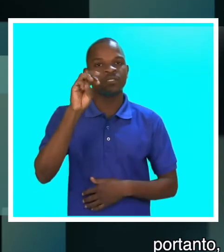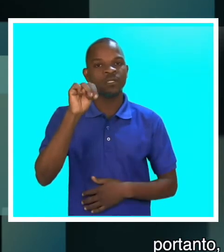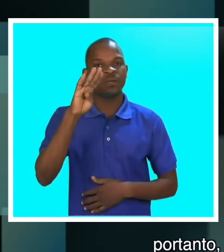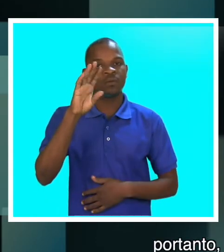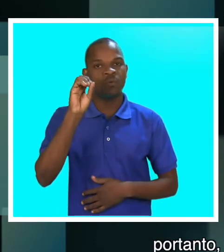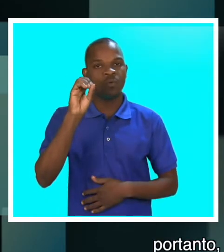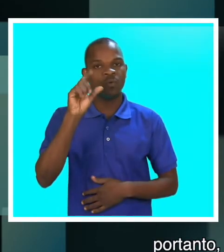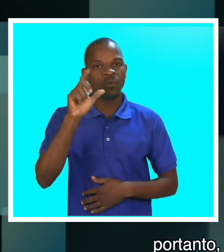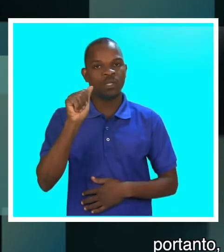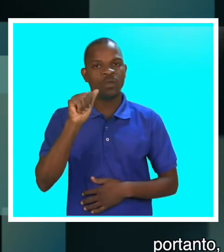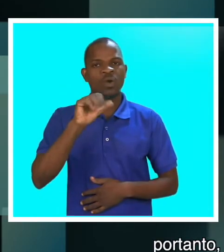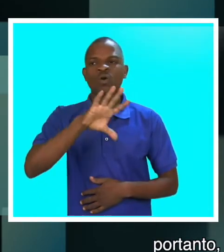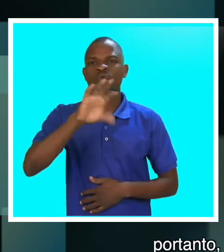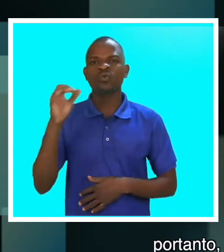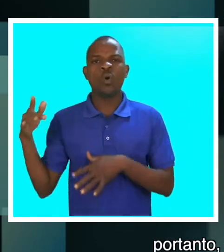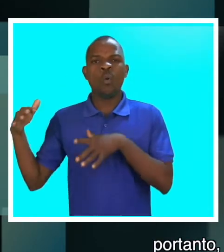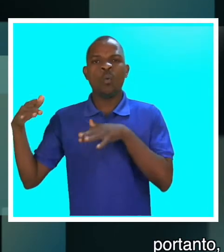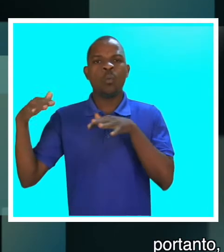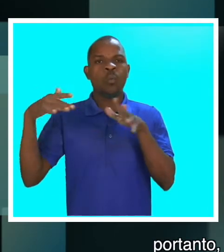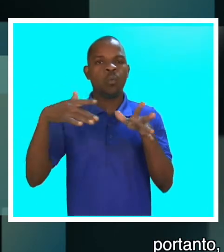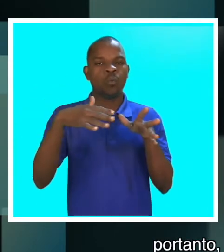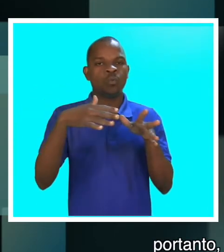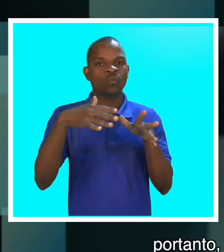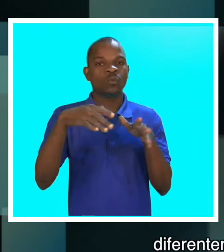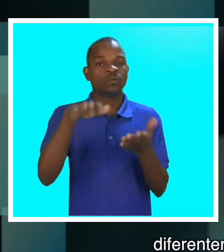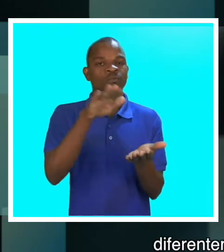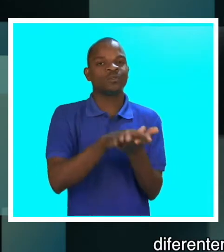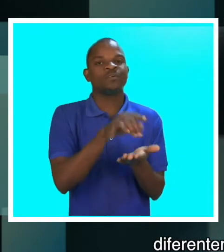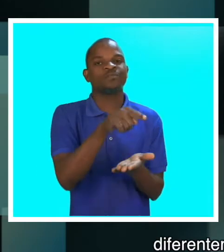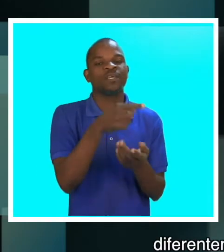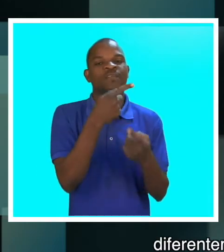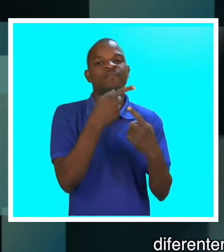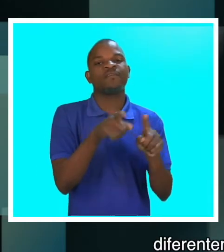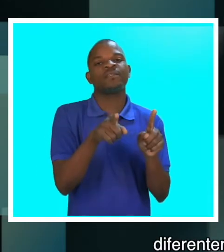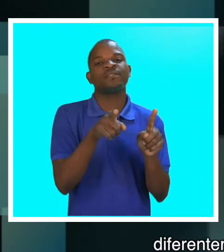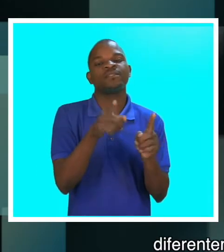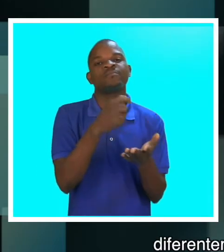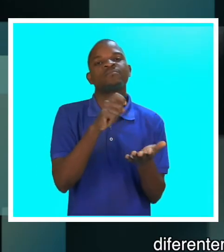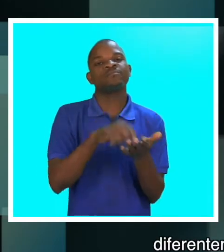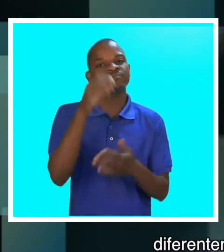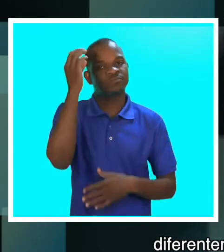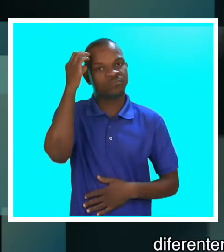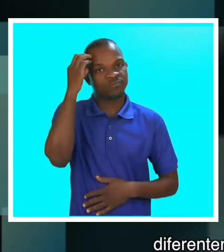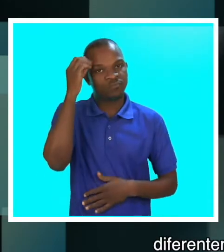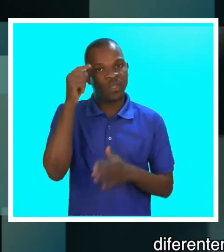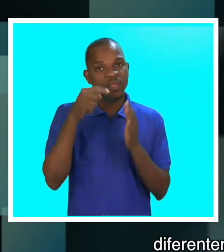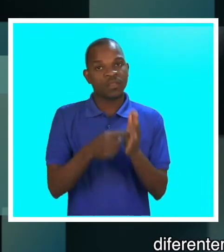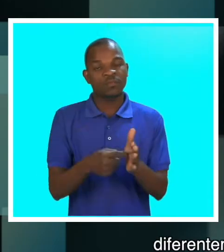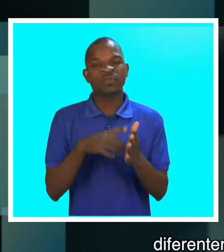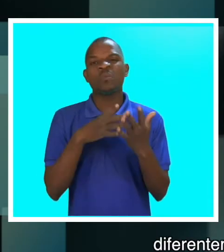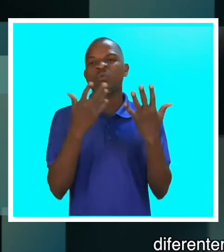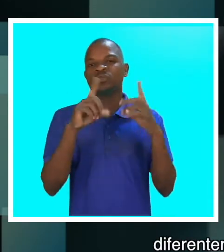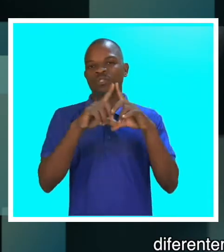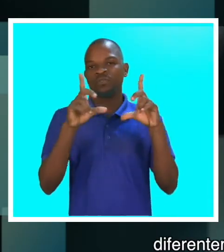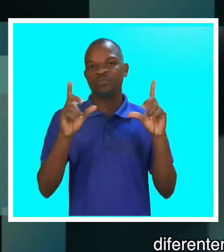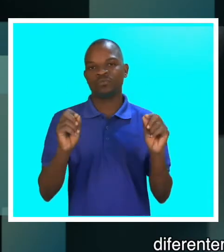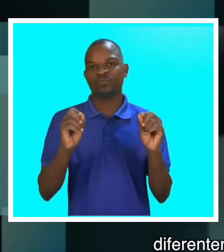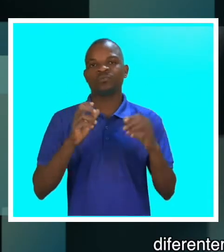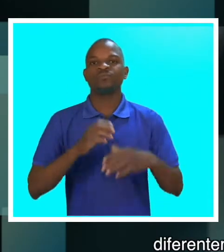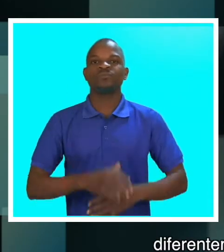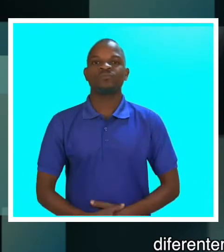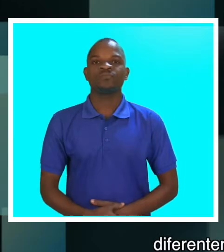principalmente o Moçambor, toda a gente corre para lá. Diferentemente do Maputo, porque o Maputo tem